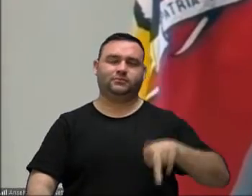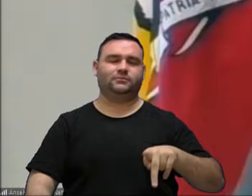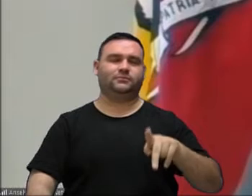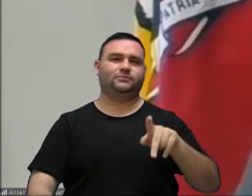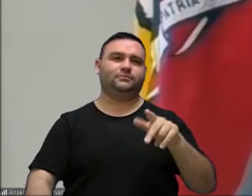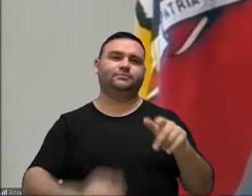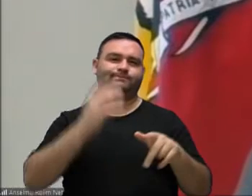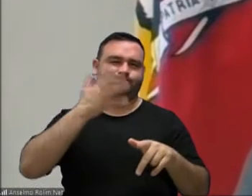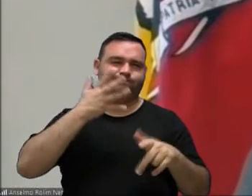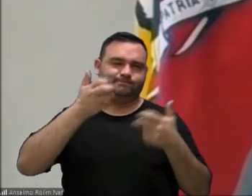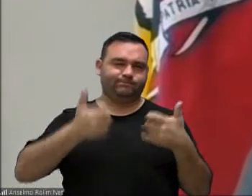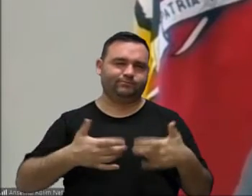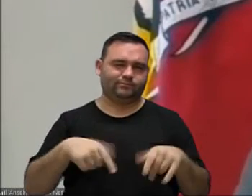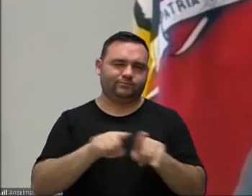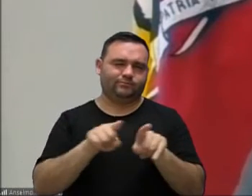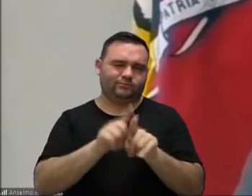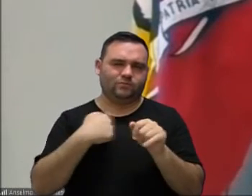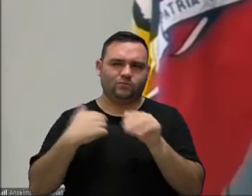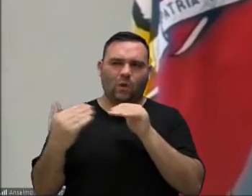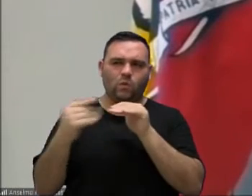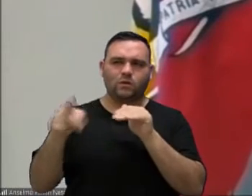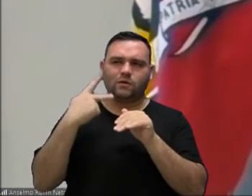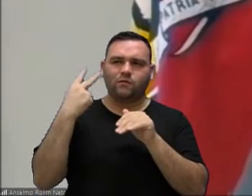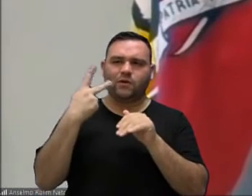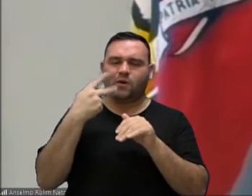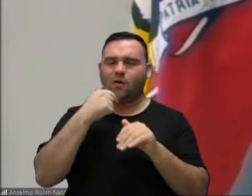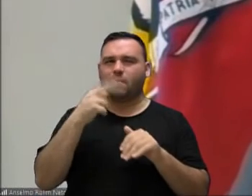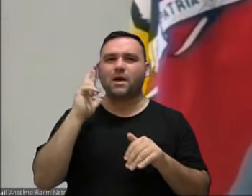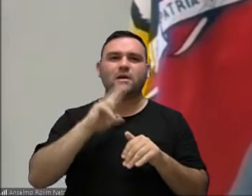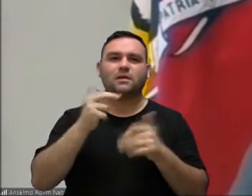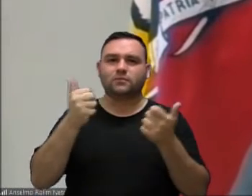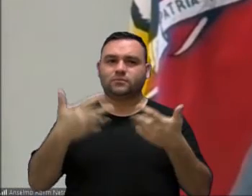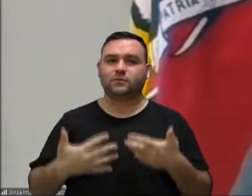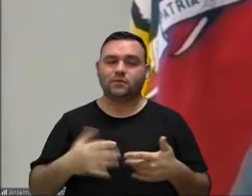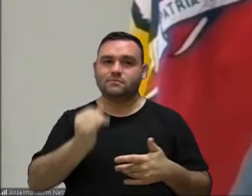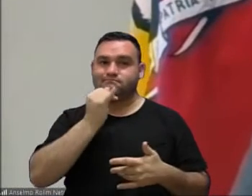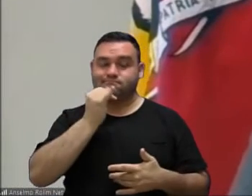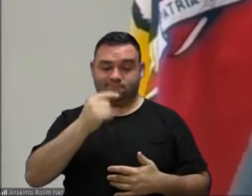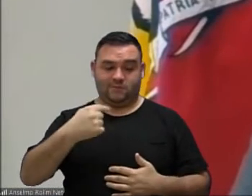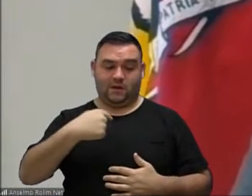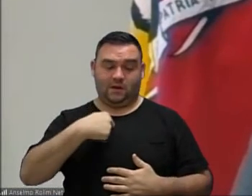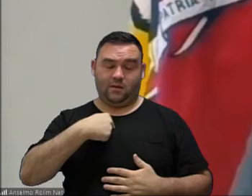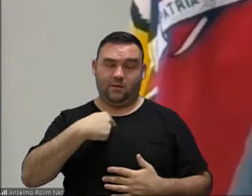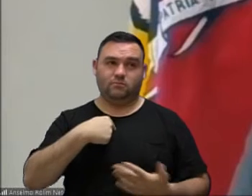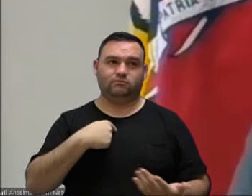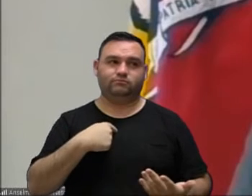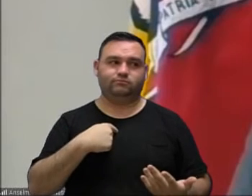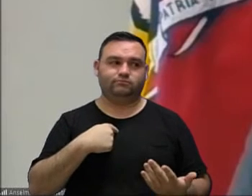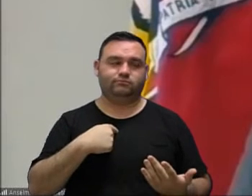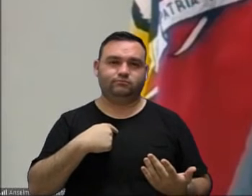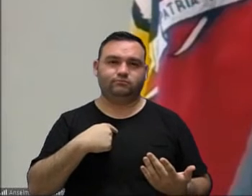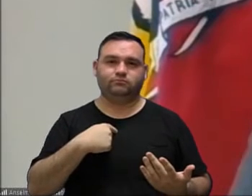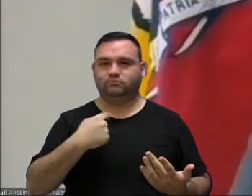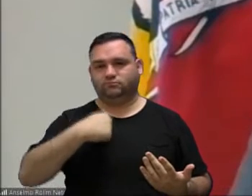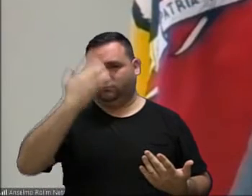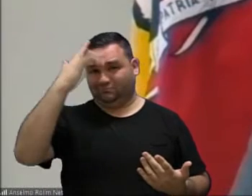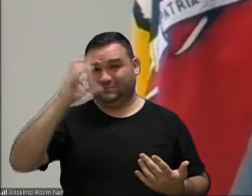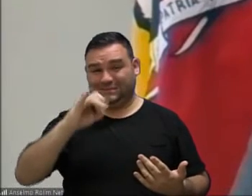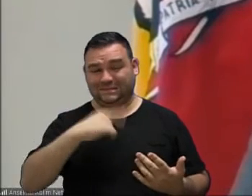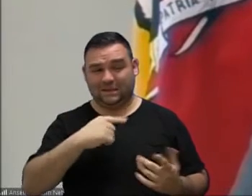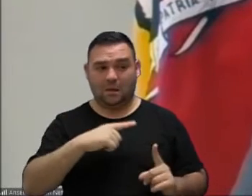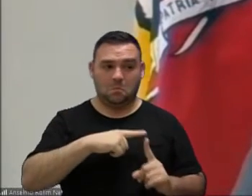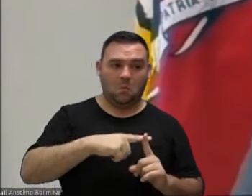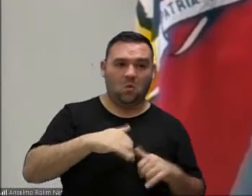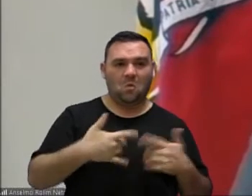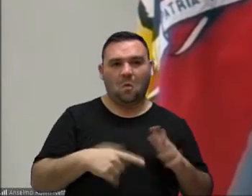só uma palavra assim eu também concordo com o vereador Renan eu por exemplo eu tenho uma eu não sei se é uma coisa